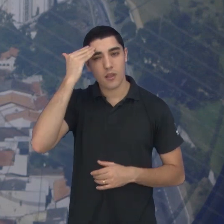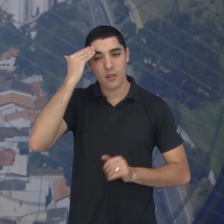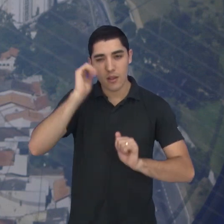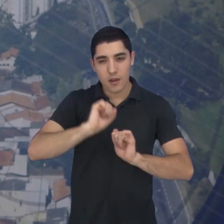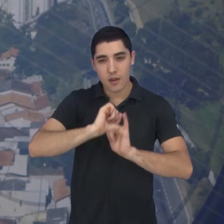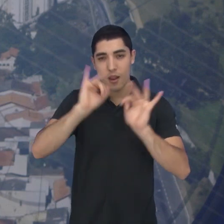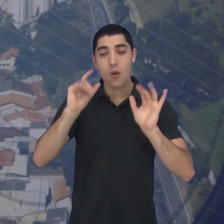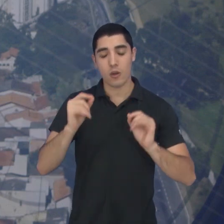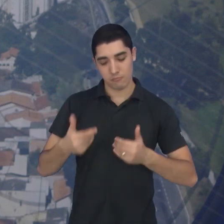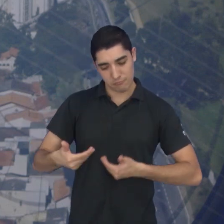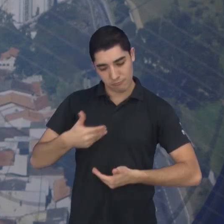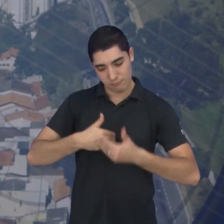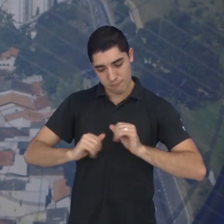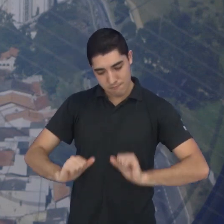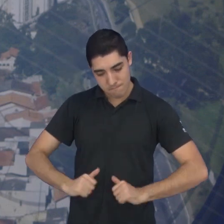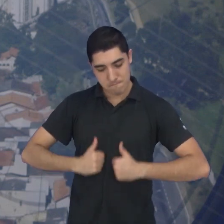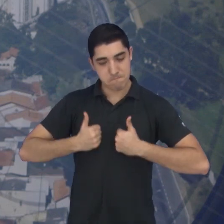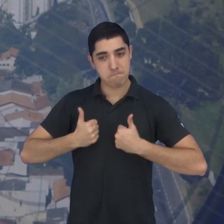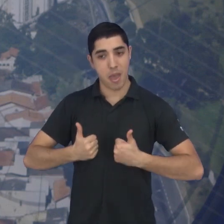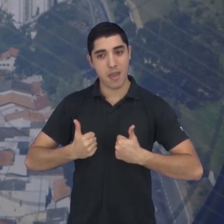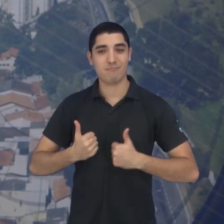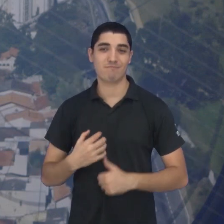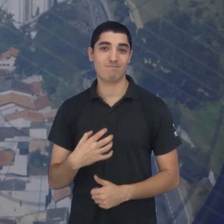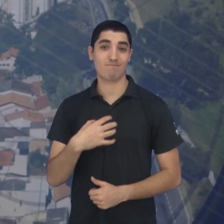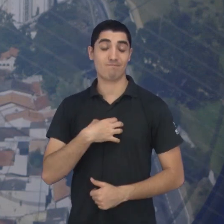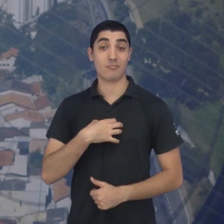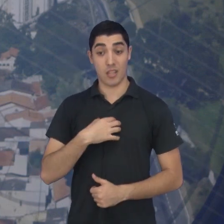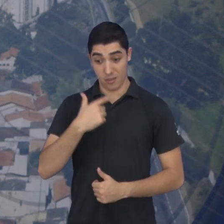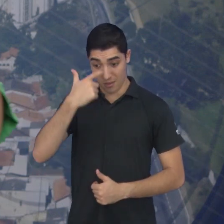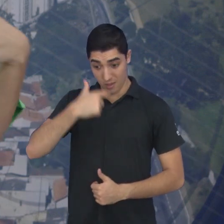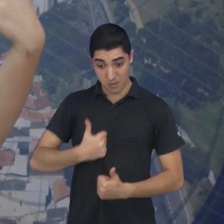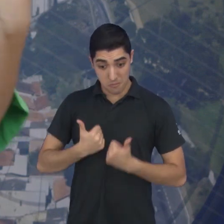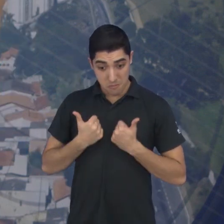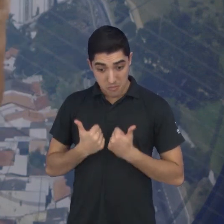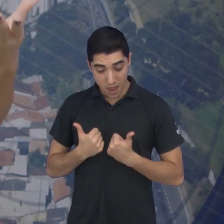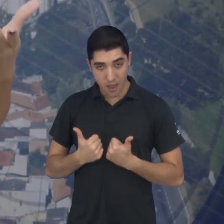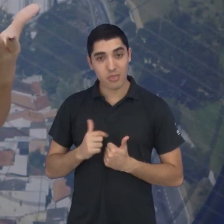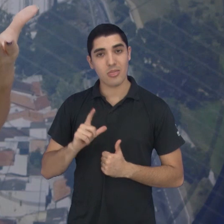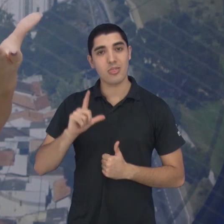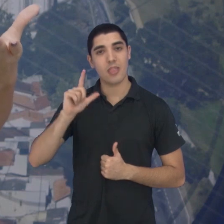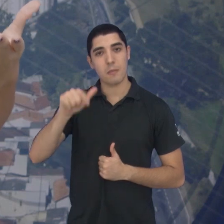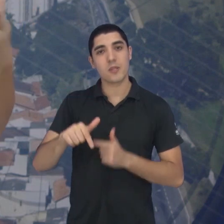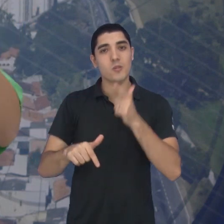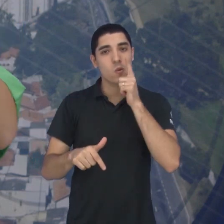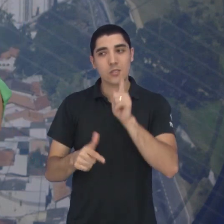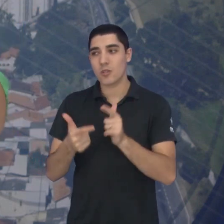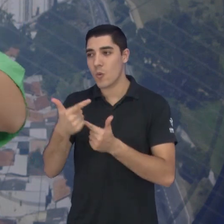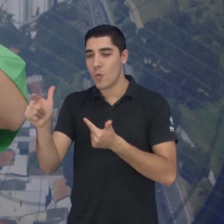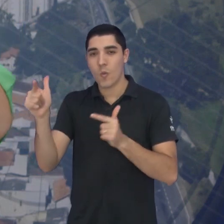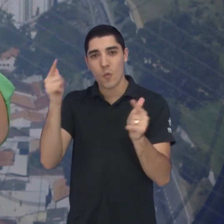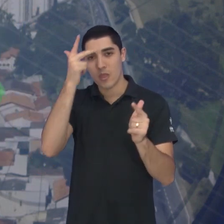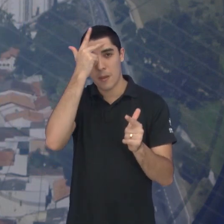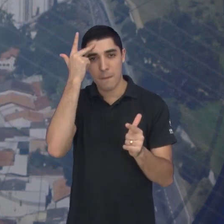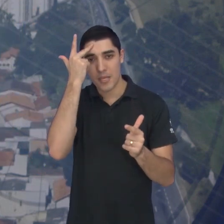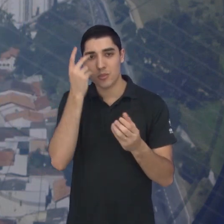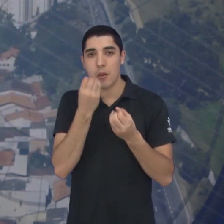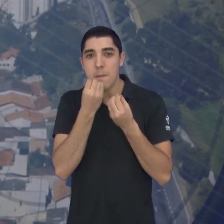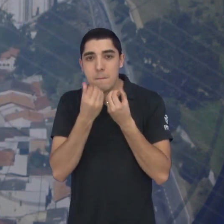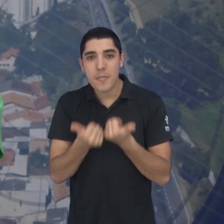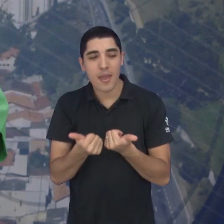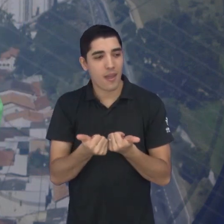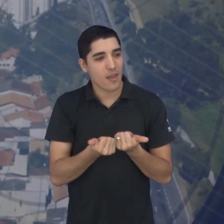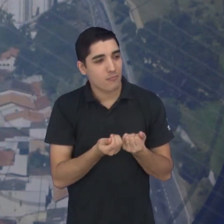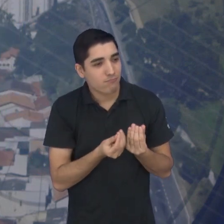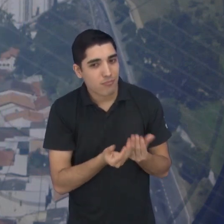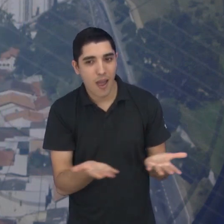bem com você, e aí automaticamente ficando bem com você é o que você vai conseguir emanar para os outros, né? Porque é o que a gente consegue